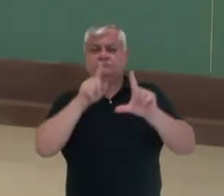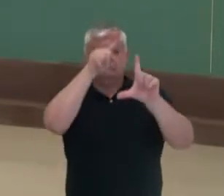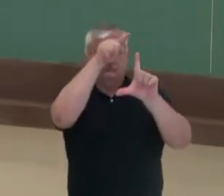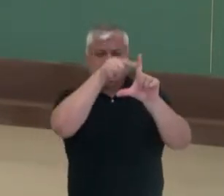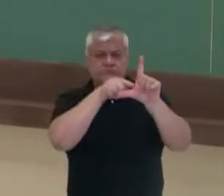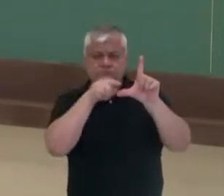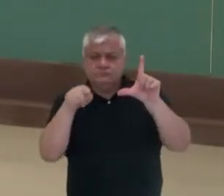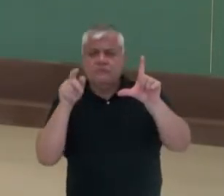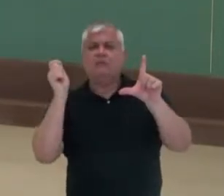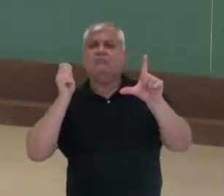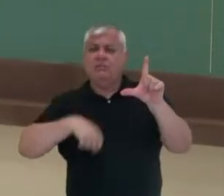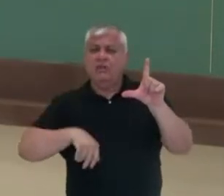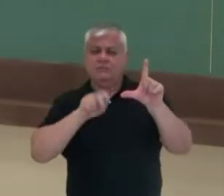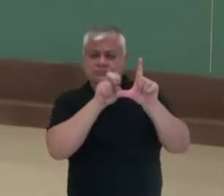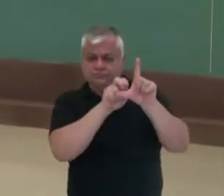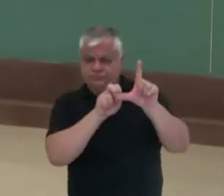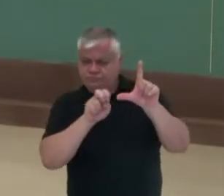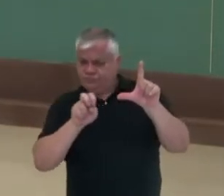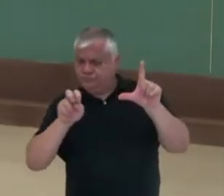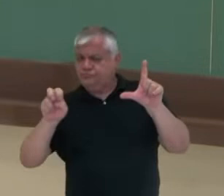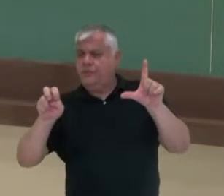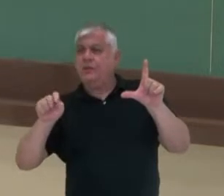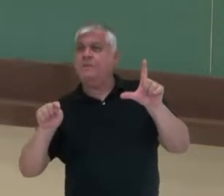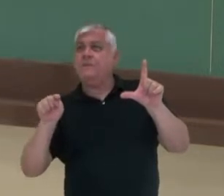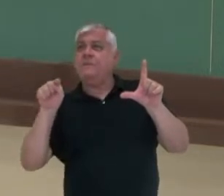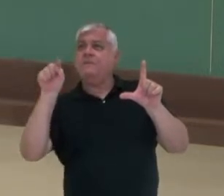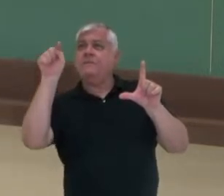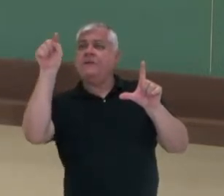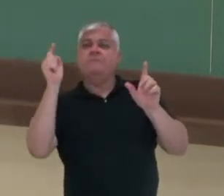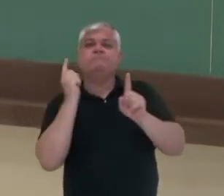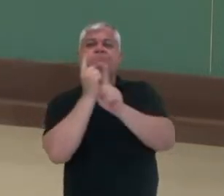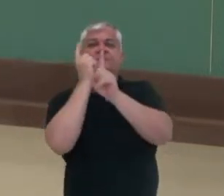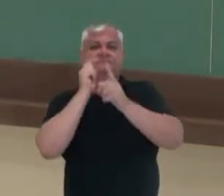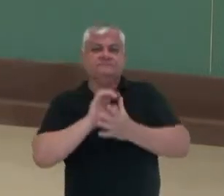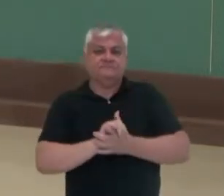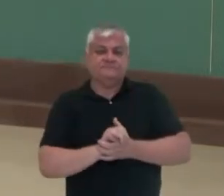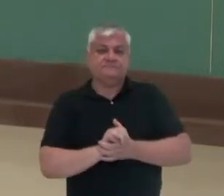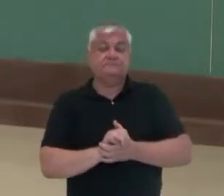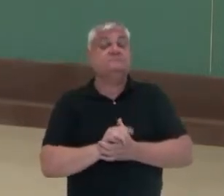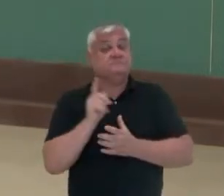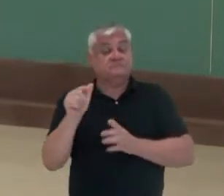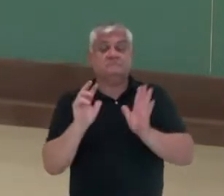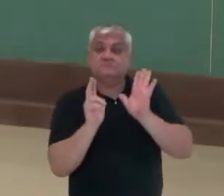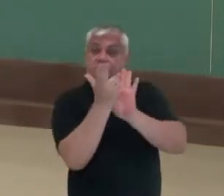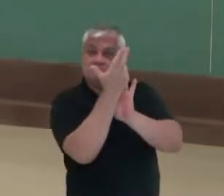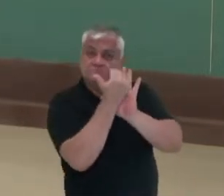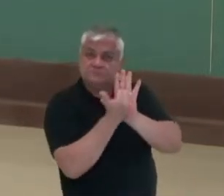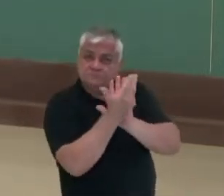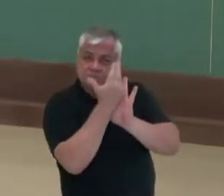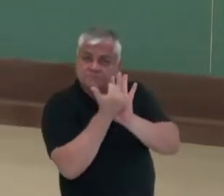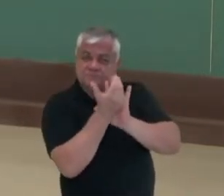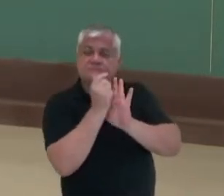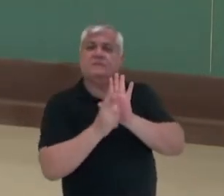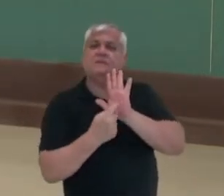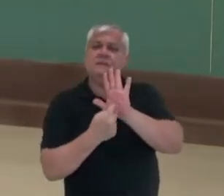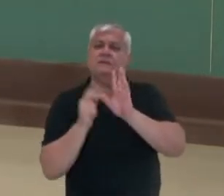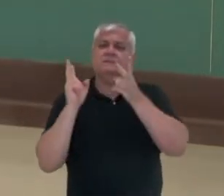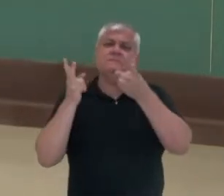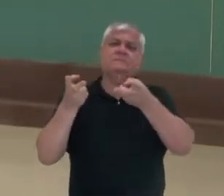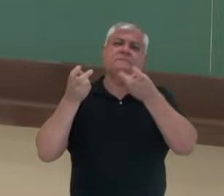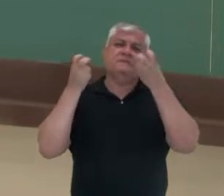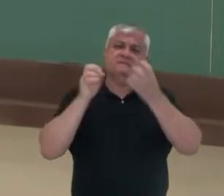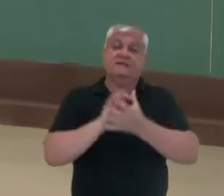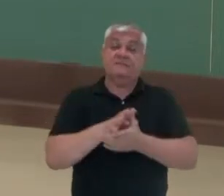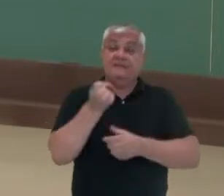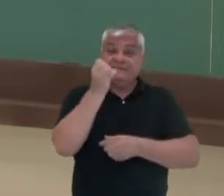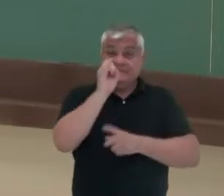posso aproximadamente saber quanto eu vou gastar. Então, com essa representação, ela consegue perceber que